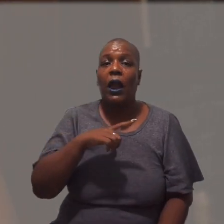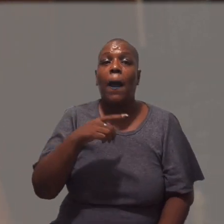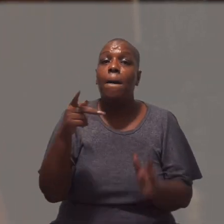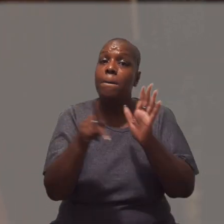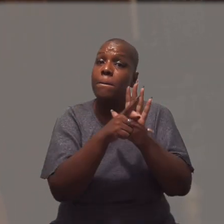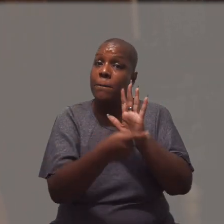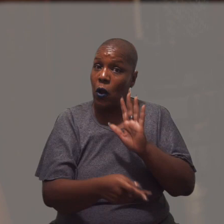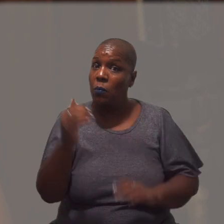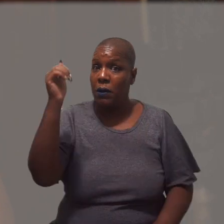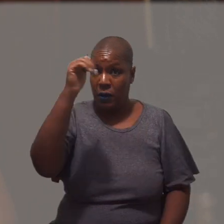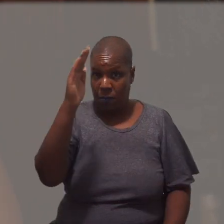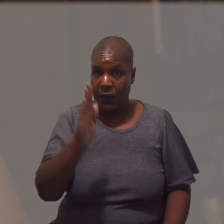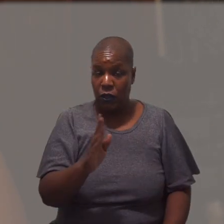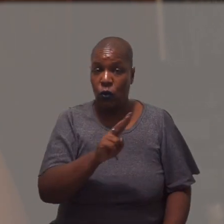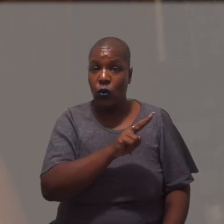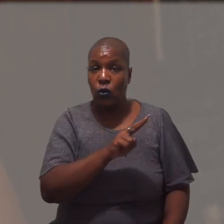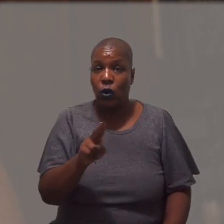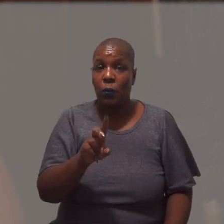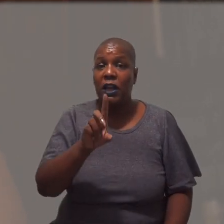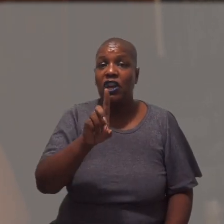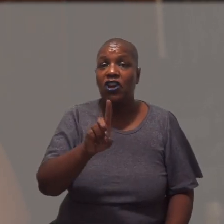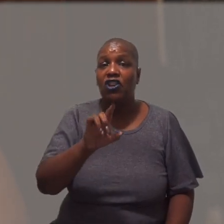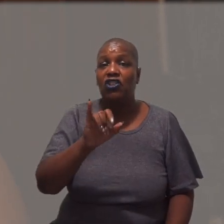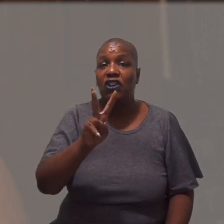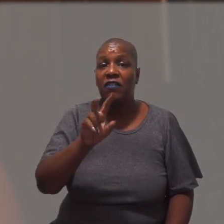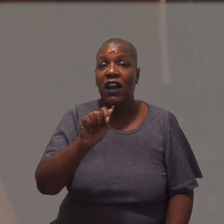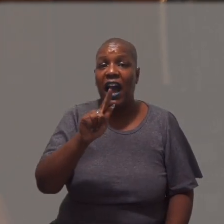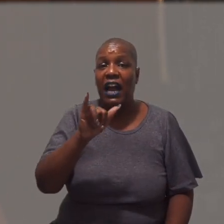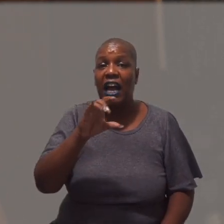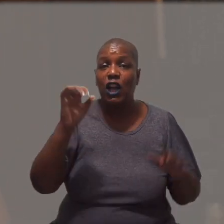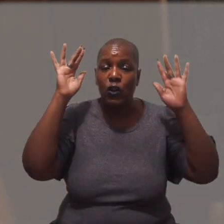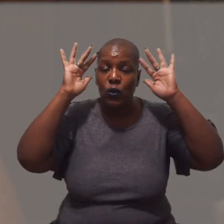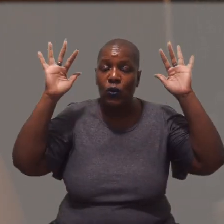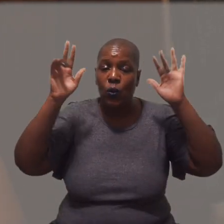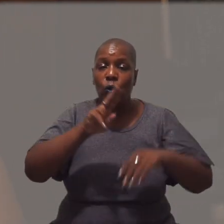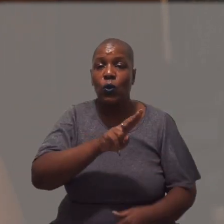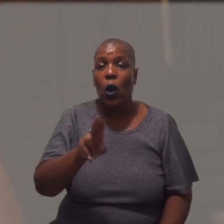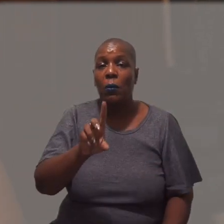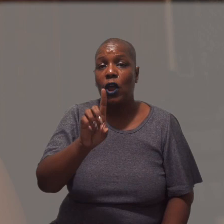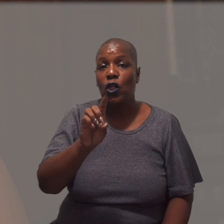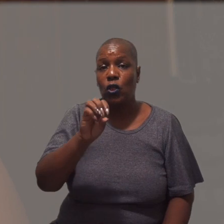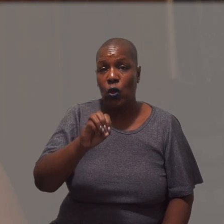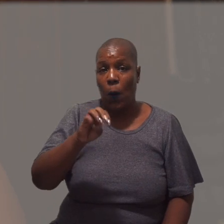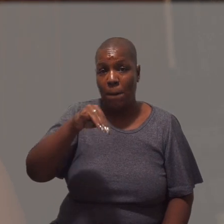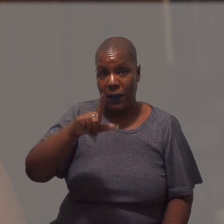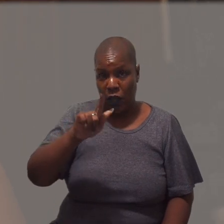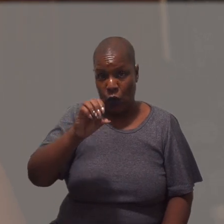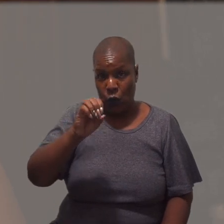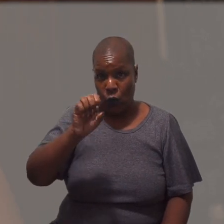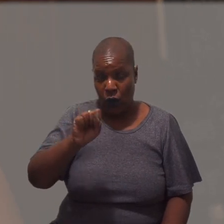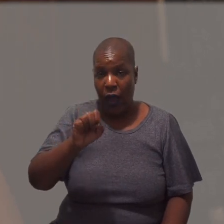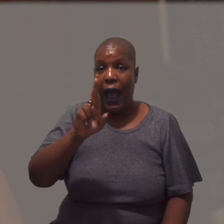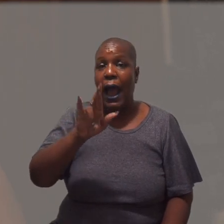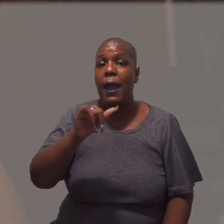de composição brasileira. E ela se chama Divagando. E o compositor se chama Domingos Raimundo. É uma